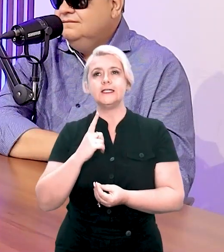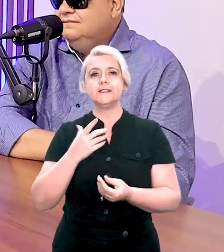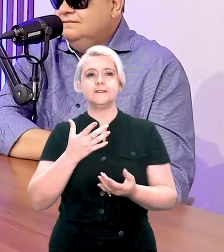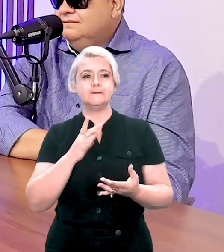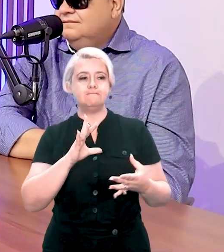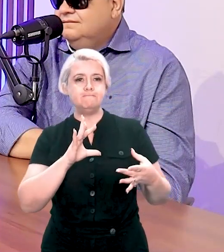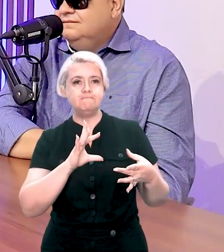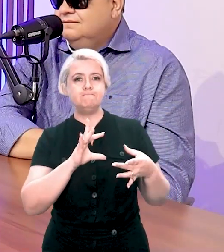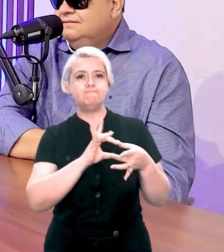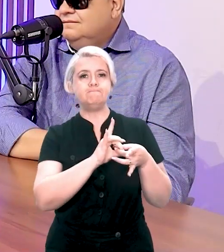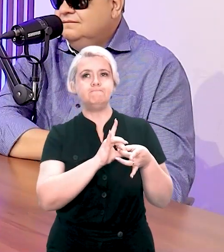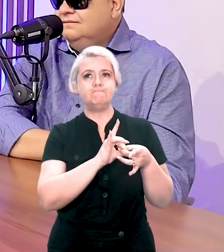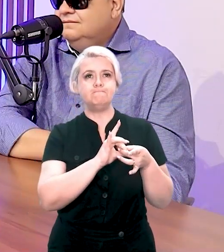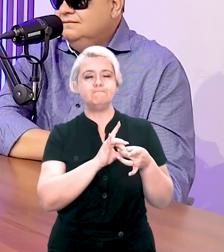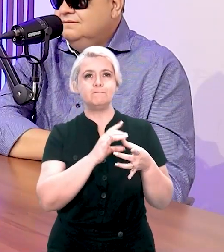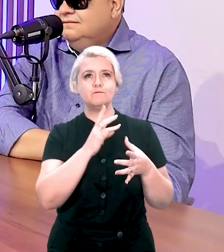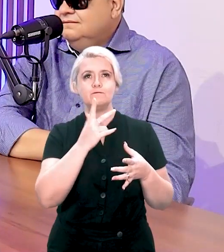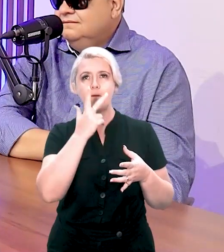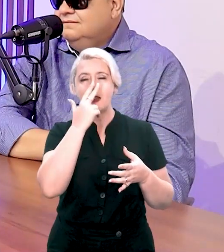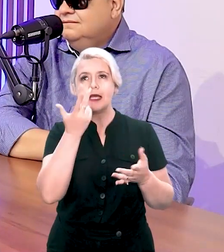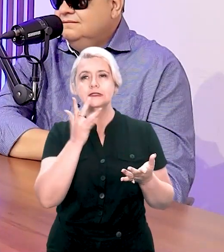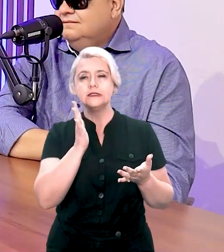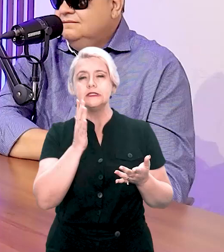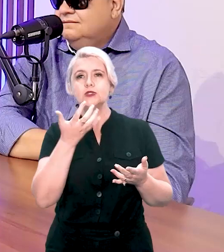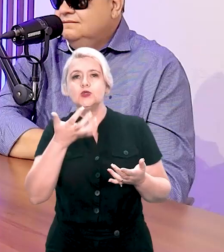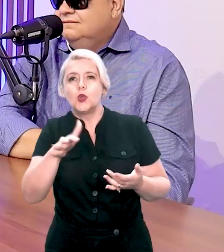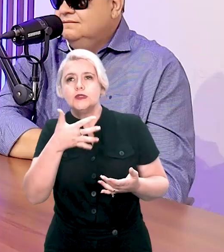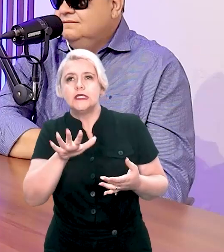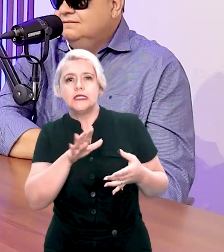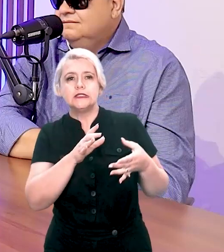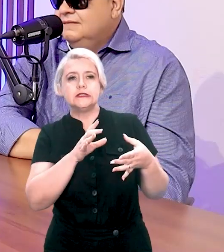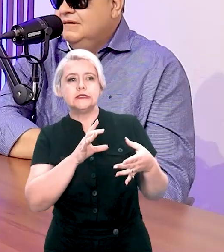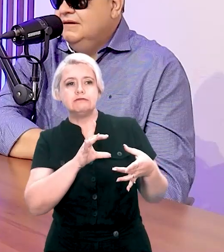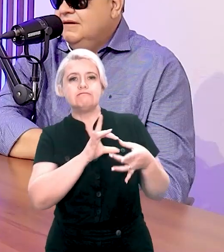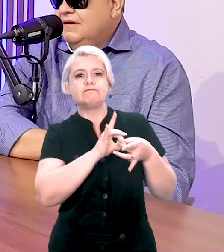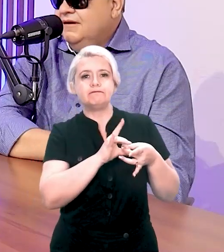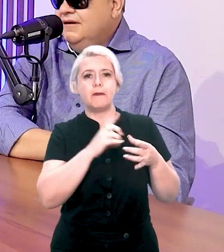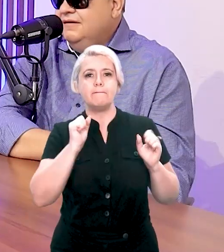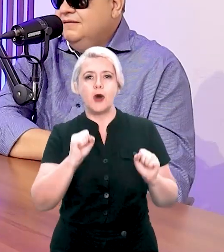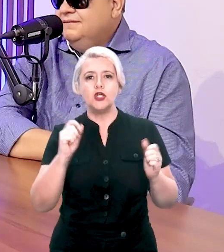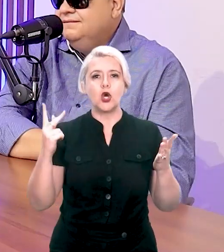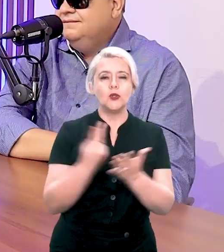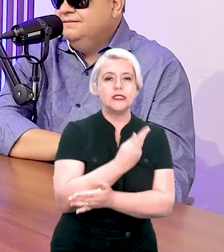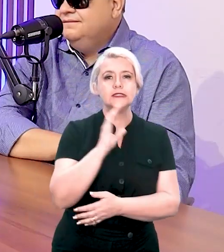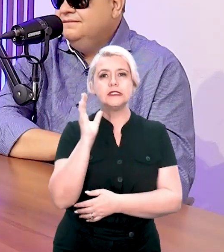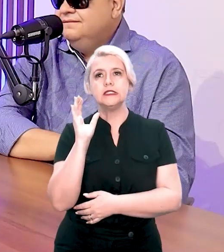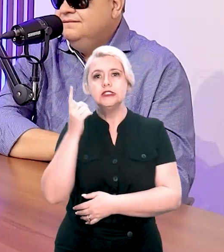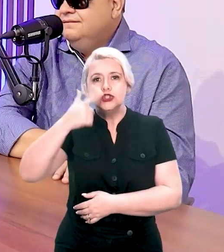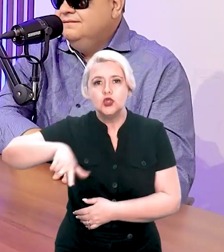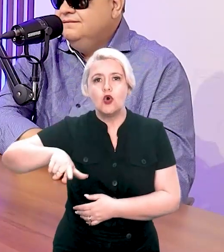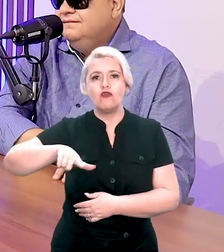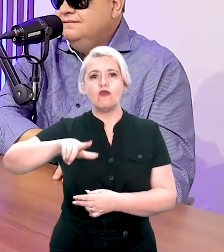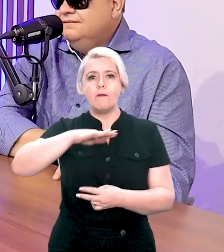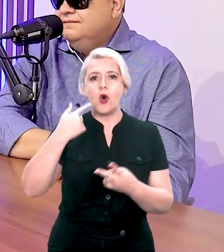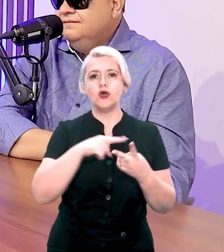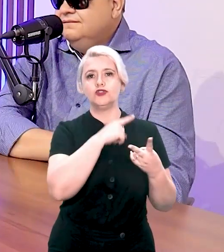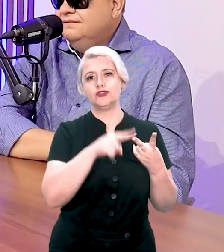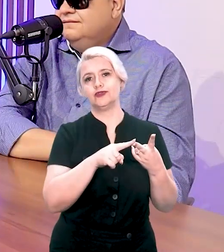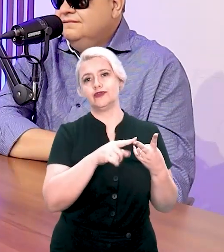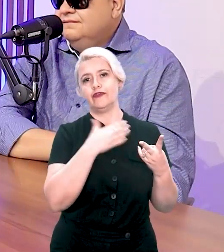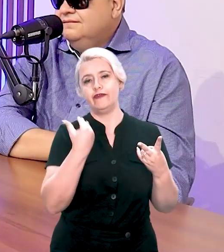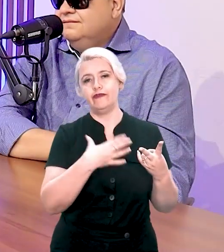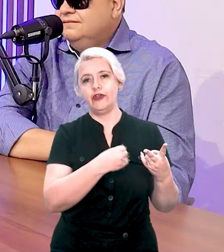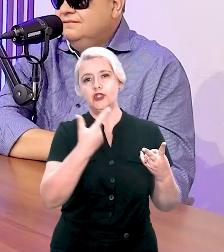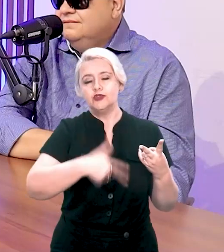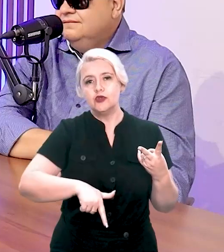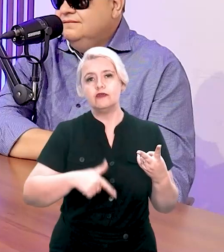eu vou me apegar, e de repente pode acontecer de novo, sabe, isso, eu não tenho vergonha de dizer, de